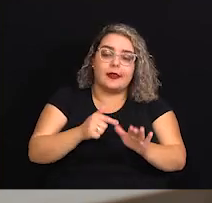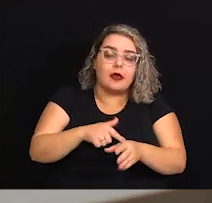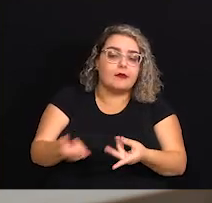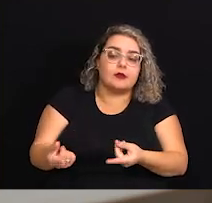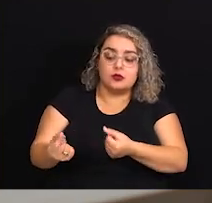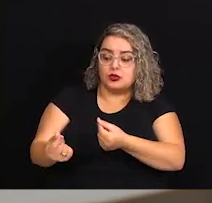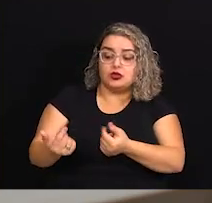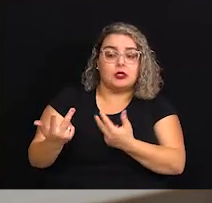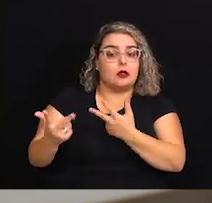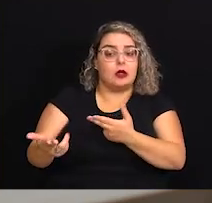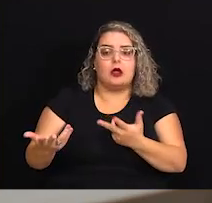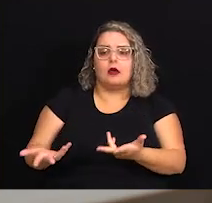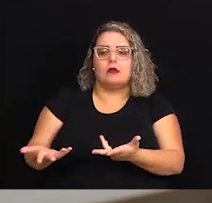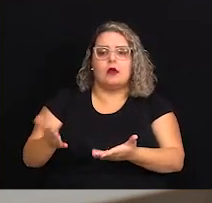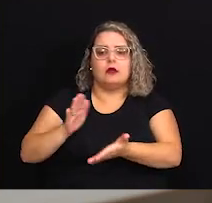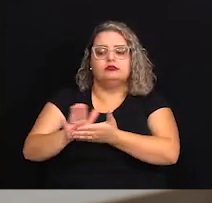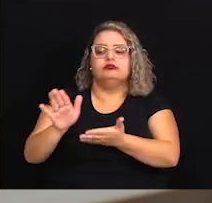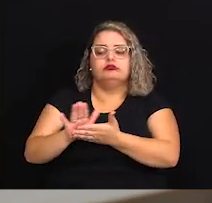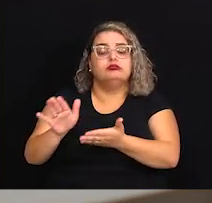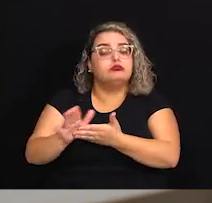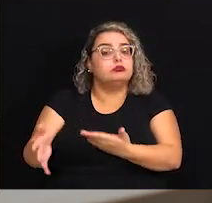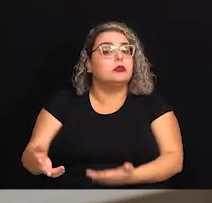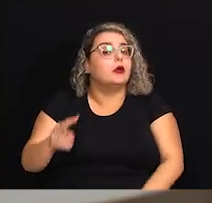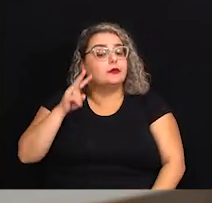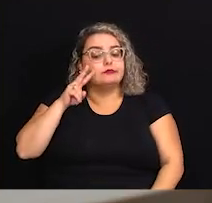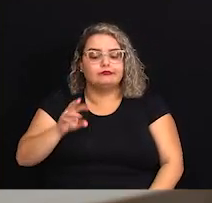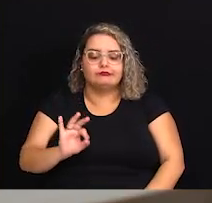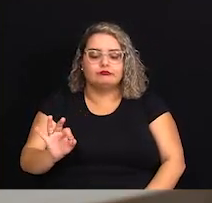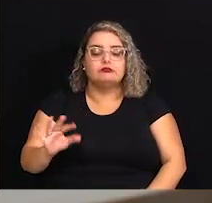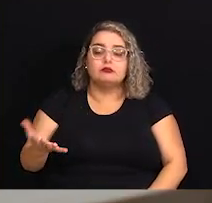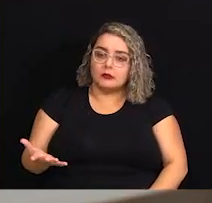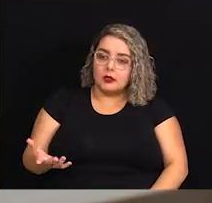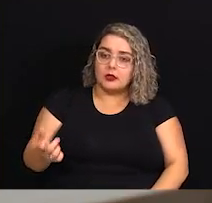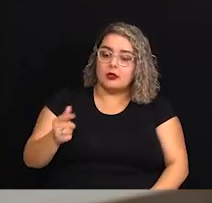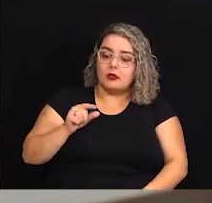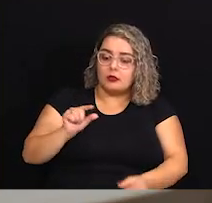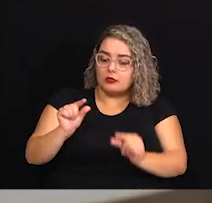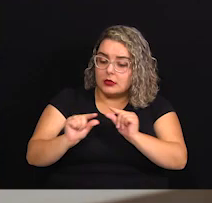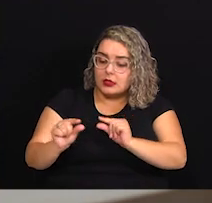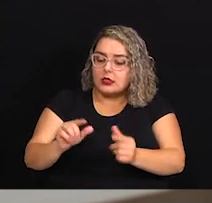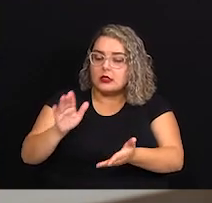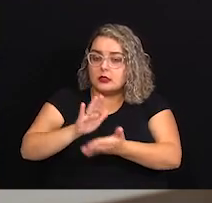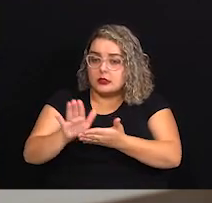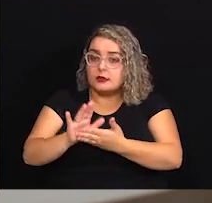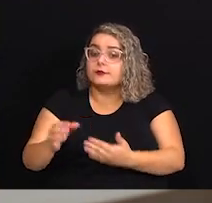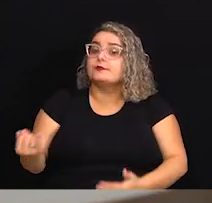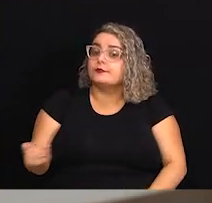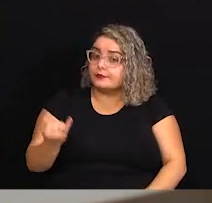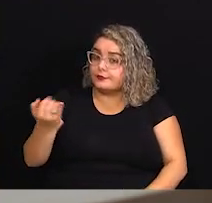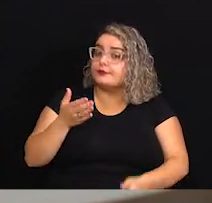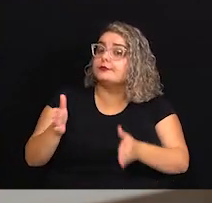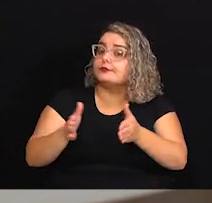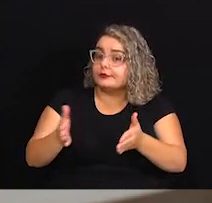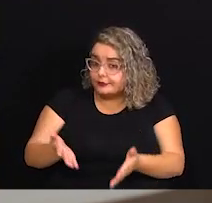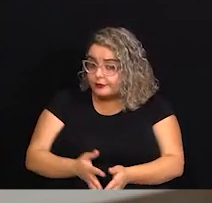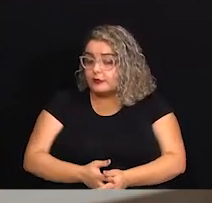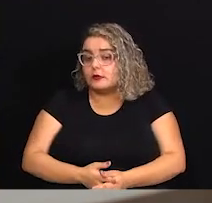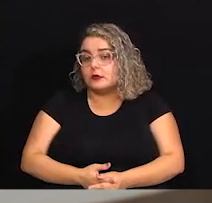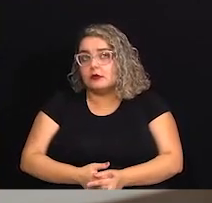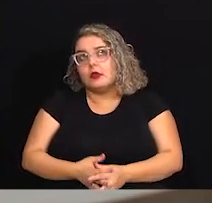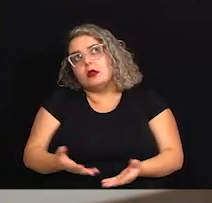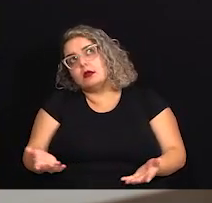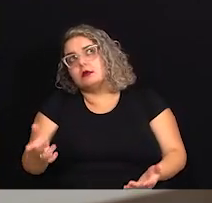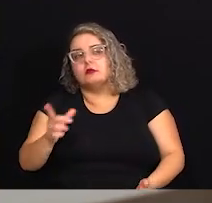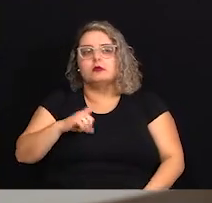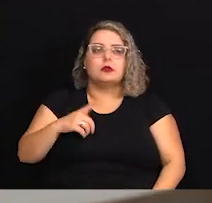a pessoa olhar para isso, para os pequenos gastos, nunca negligenciar os pequenos gastos, é muito importante nessa hora. Porque,